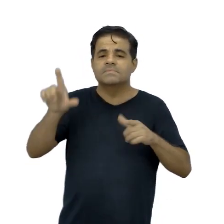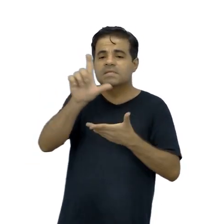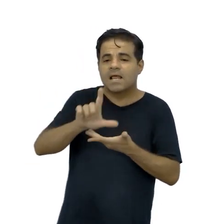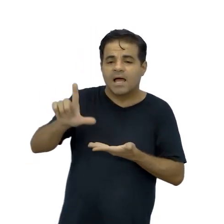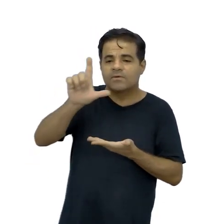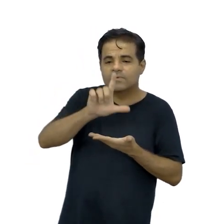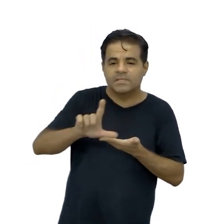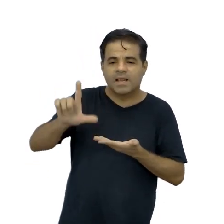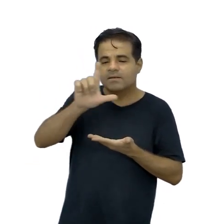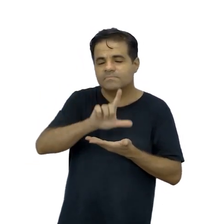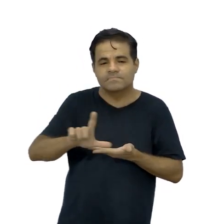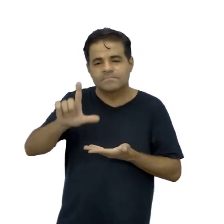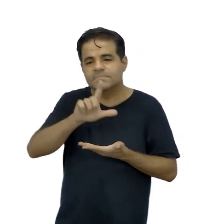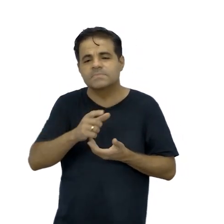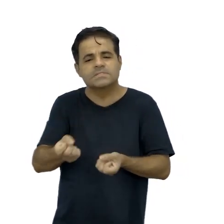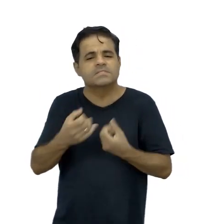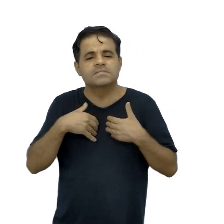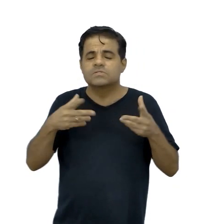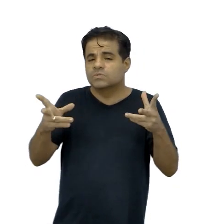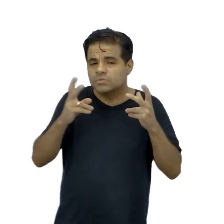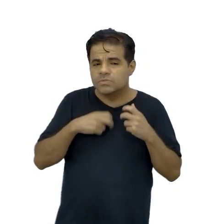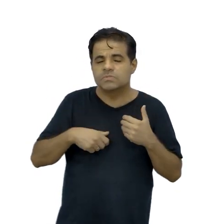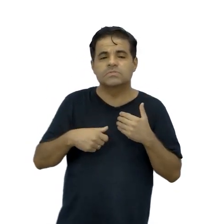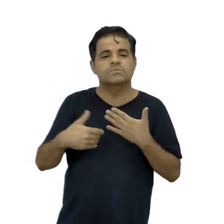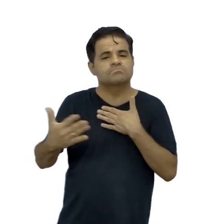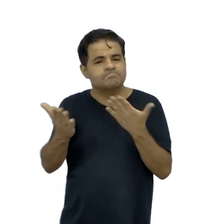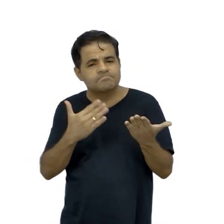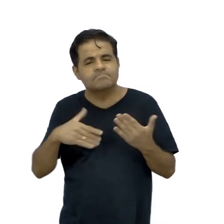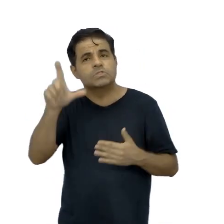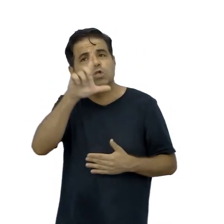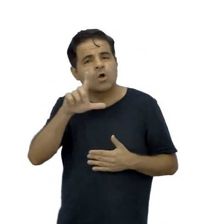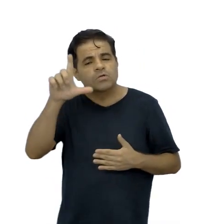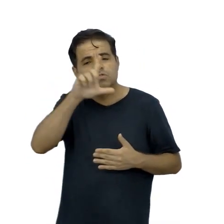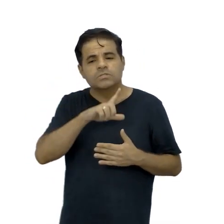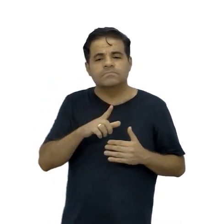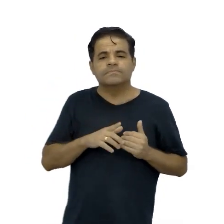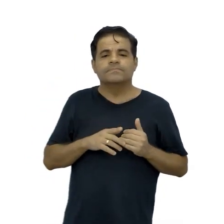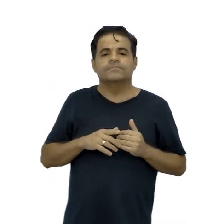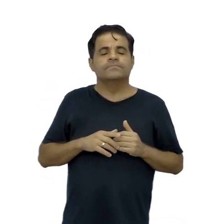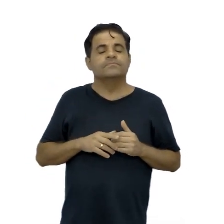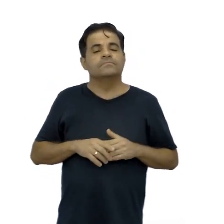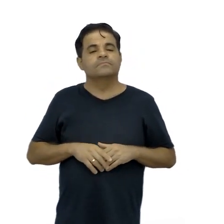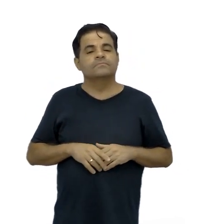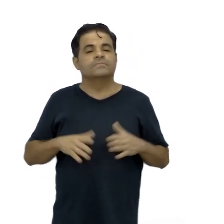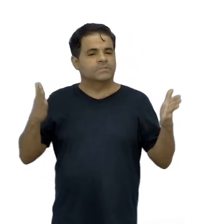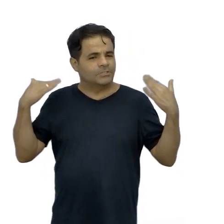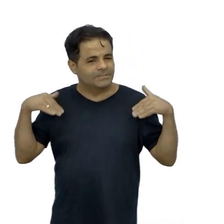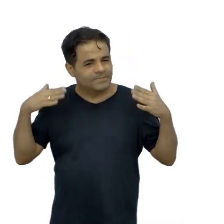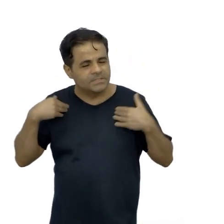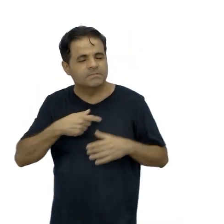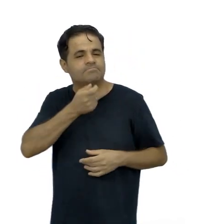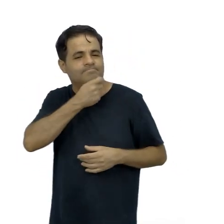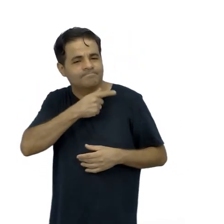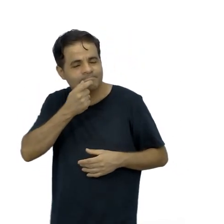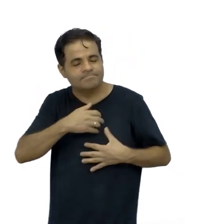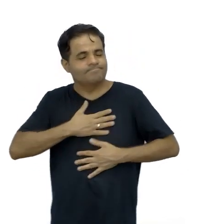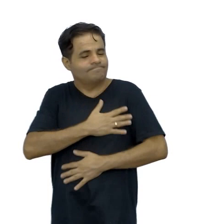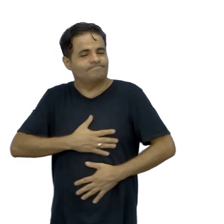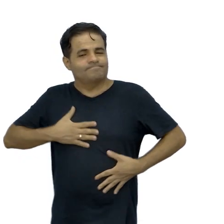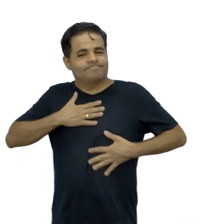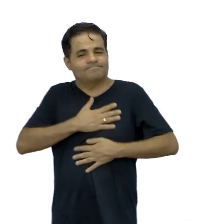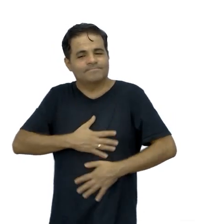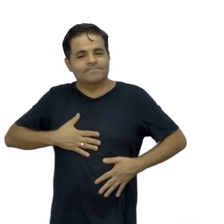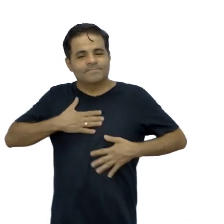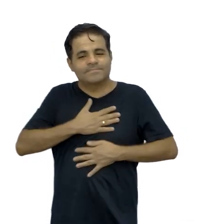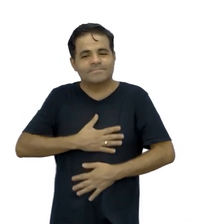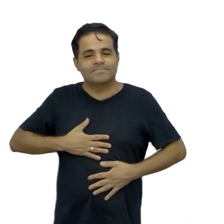uma concepção mais dialógica, no sentido da diversão mesmo, né, do deleite, da evasão,